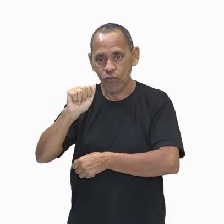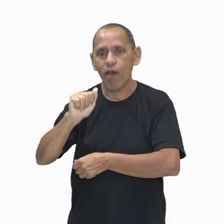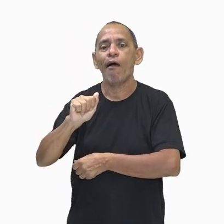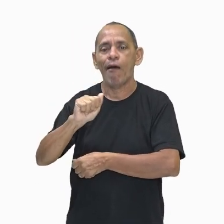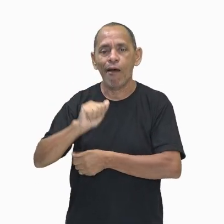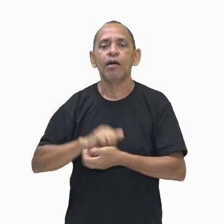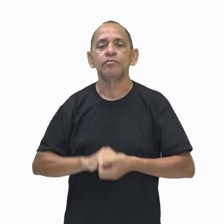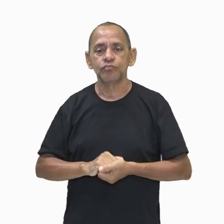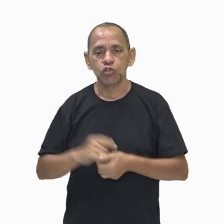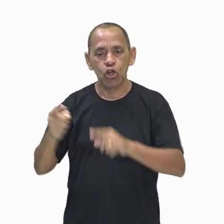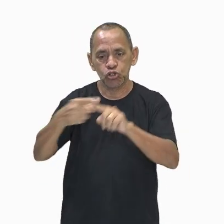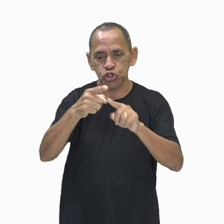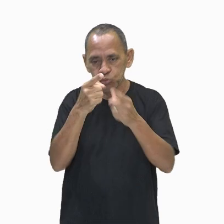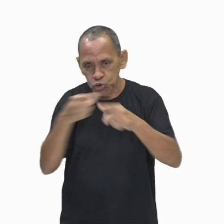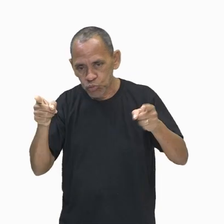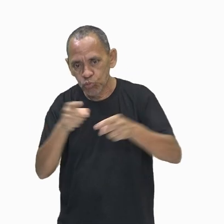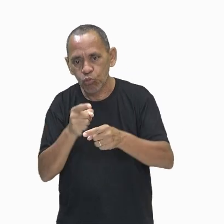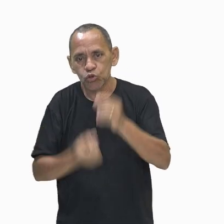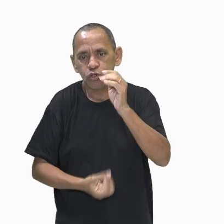que surgiu na década de